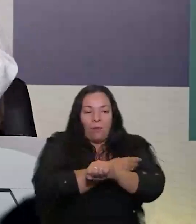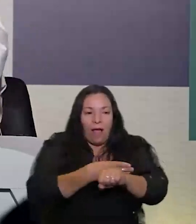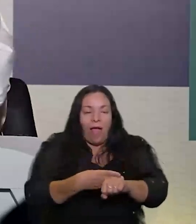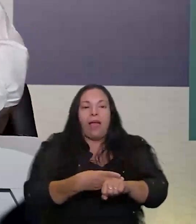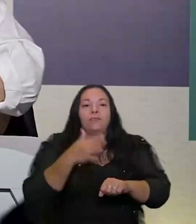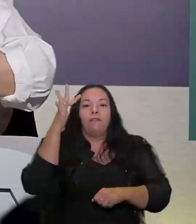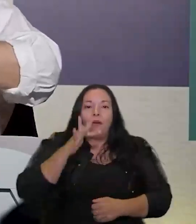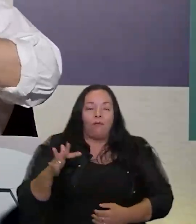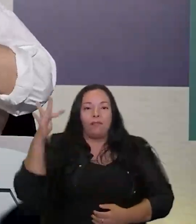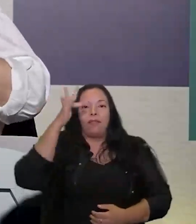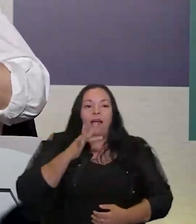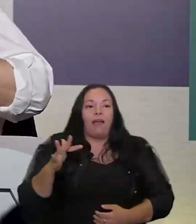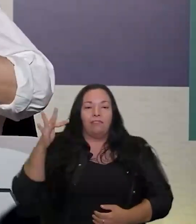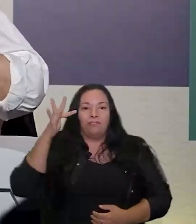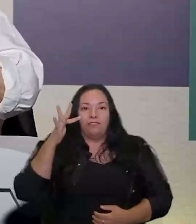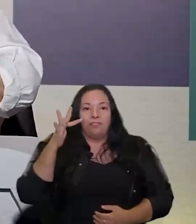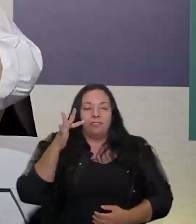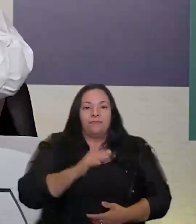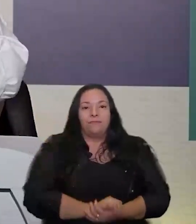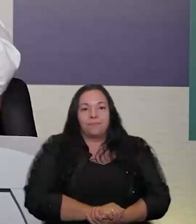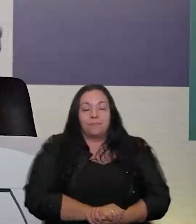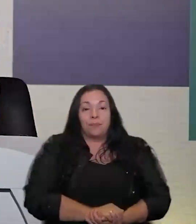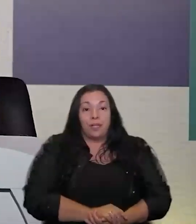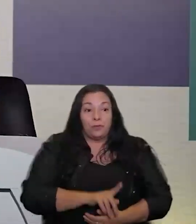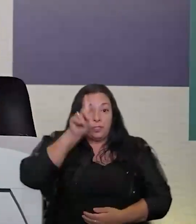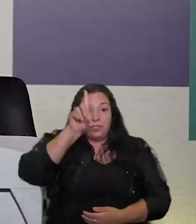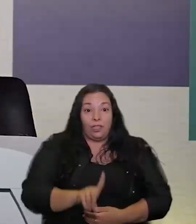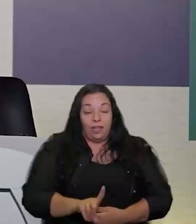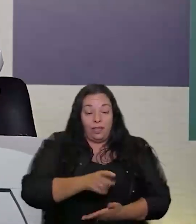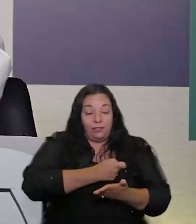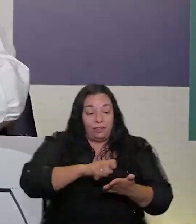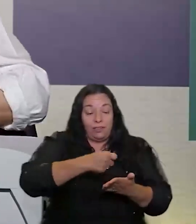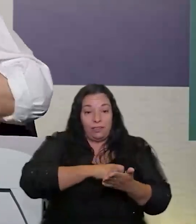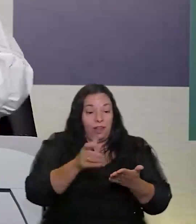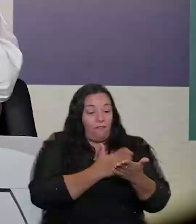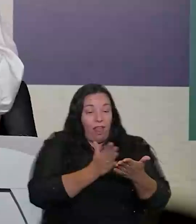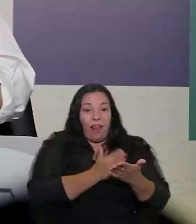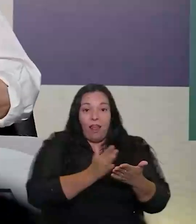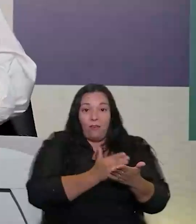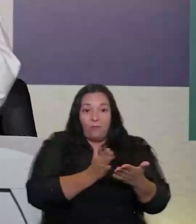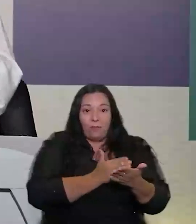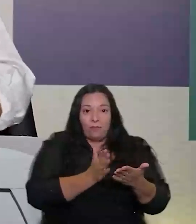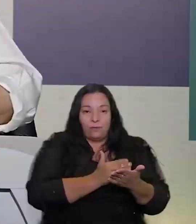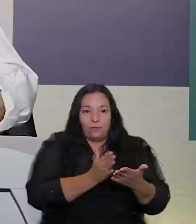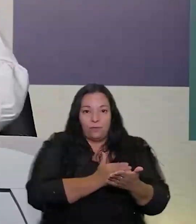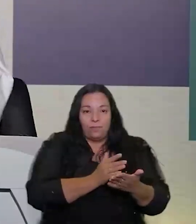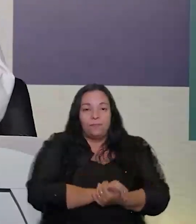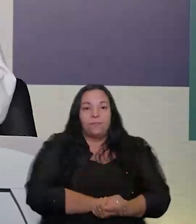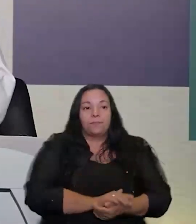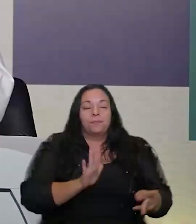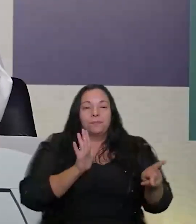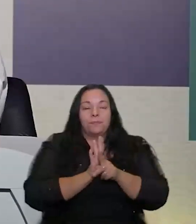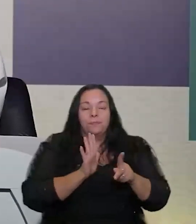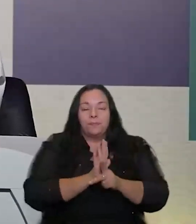da faculdade, e que se consideram no direito de escrever livros, né, como agentes da sua própria vida,